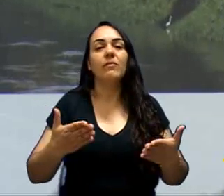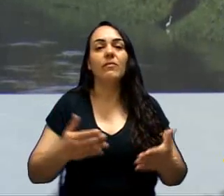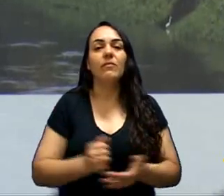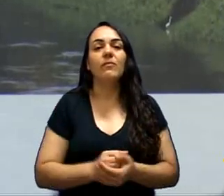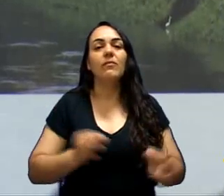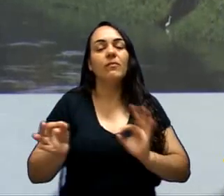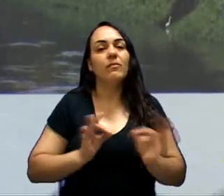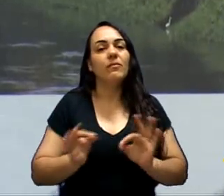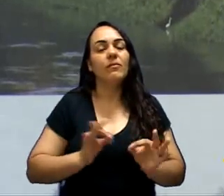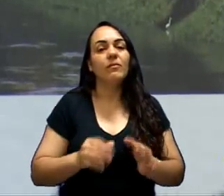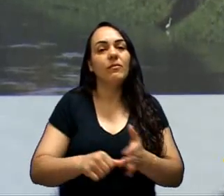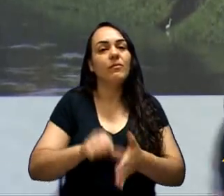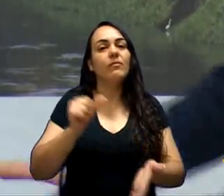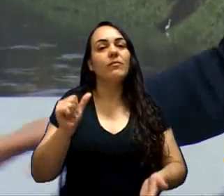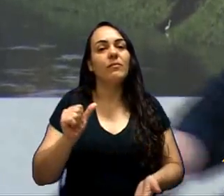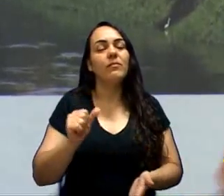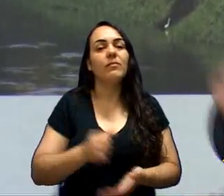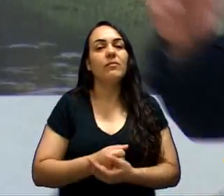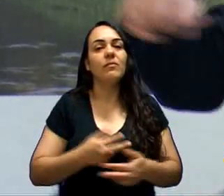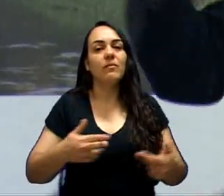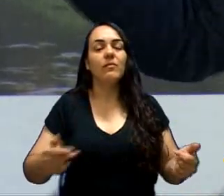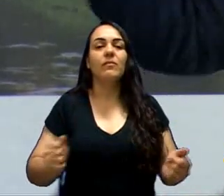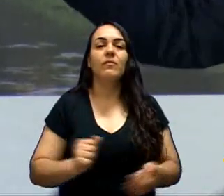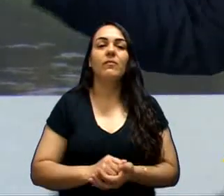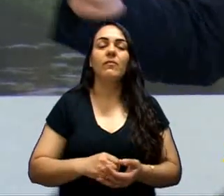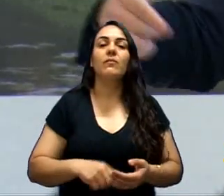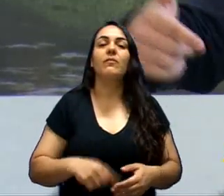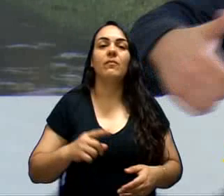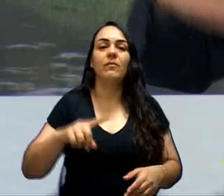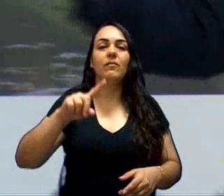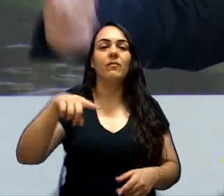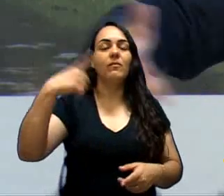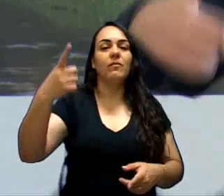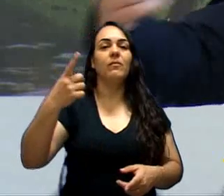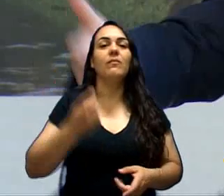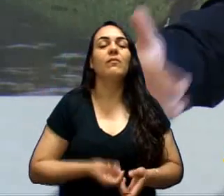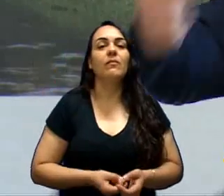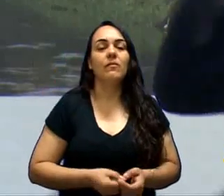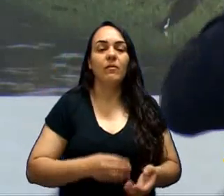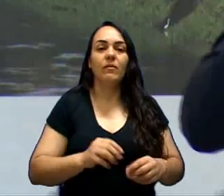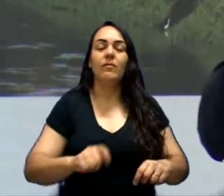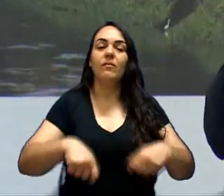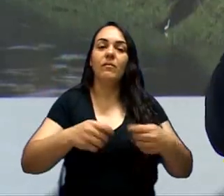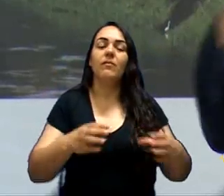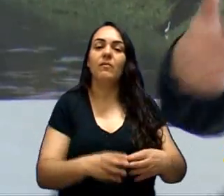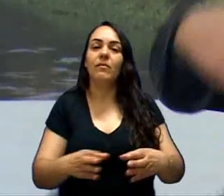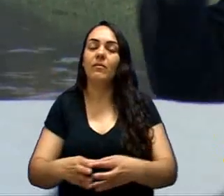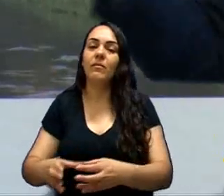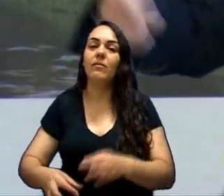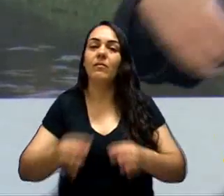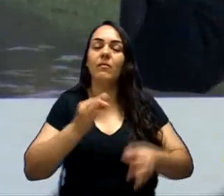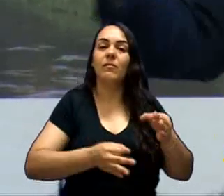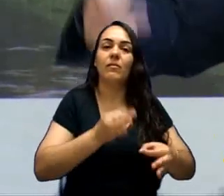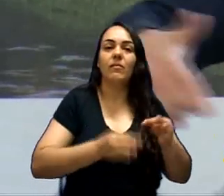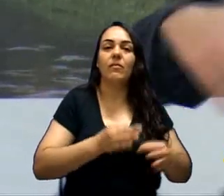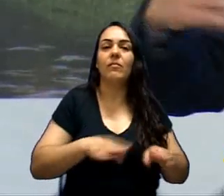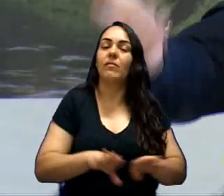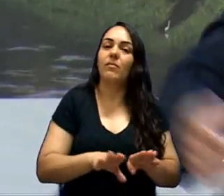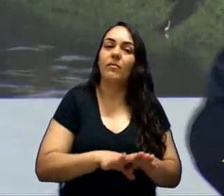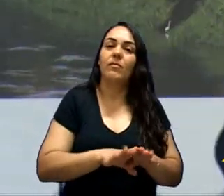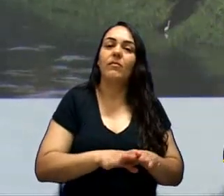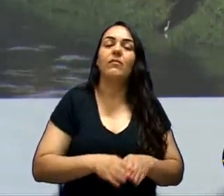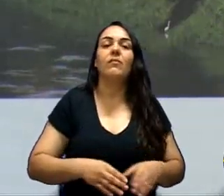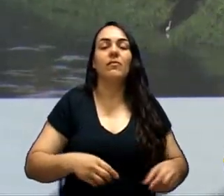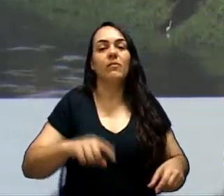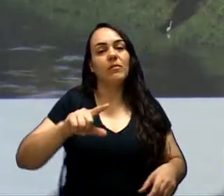aparece pela primeira vez numa pastinha que ainda vai ser destinada para as comissões, para a Comissão de Justiça e, se for necessário, para as